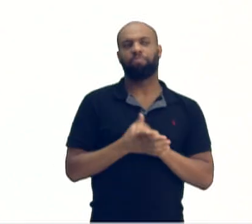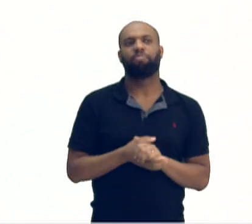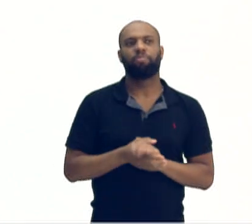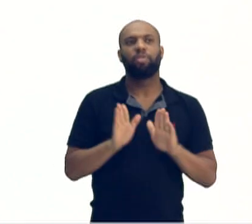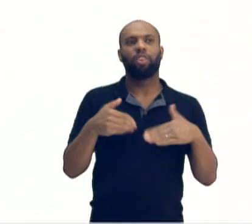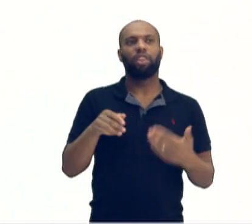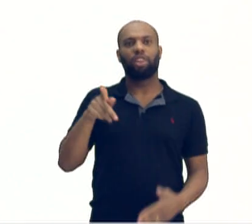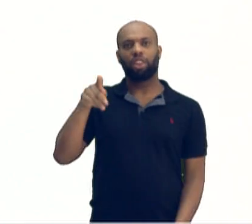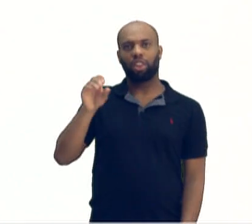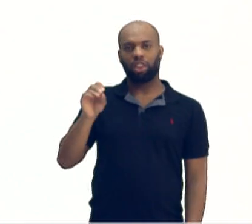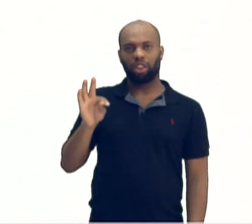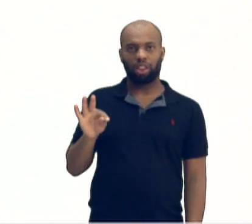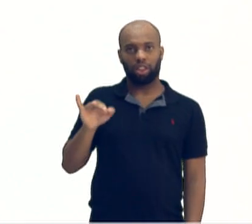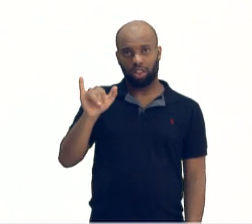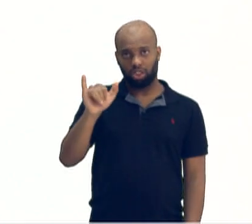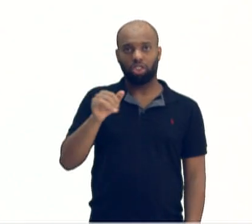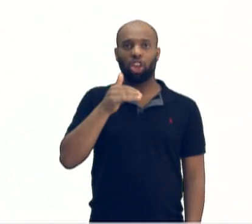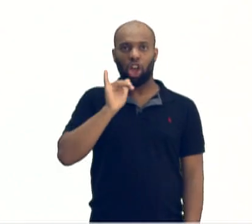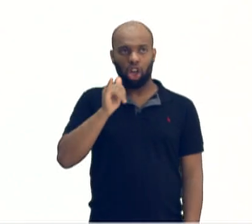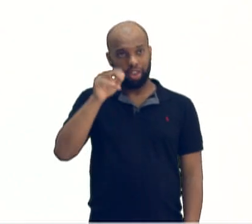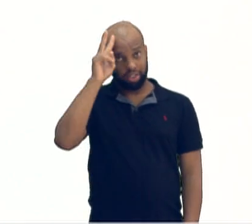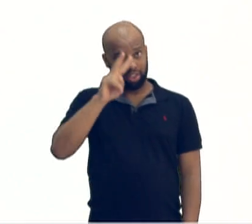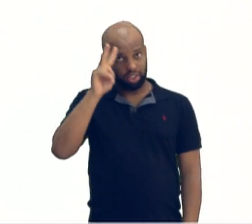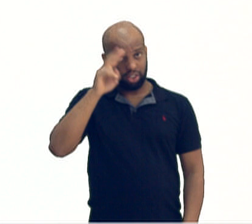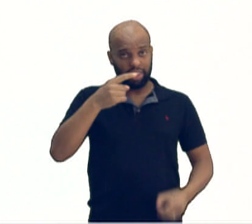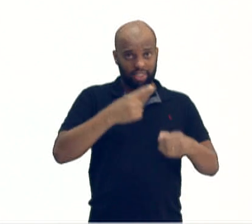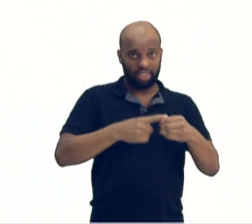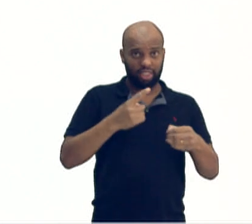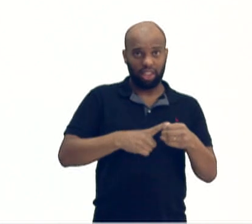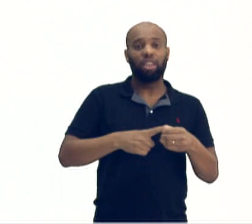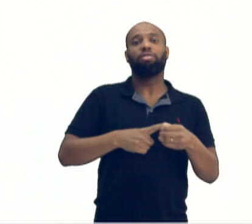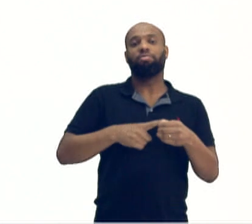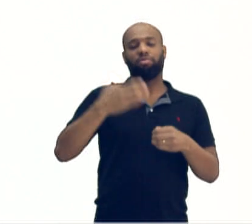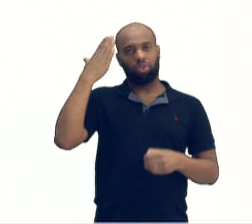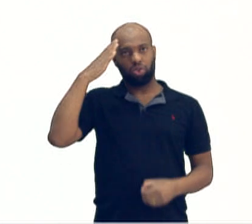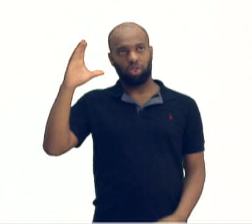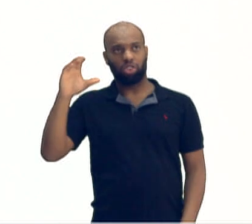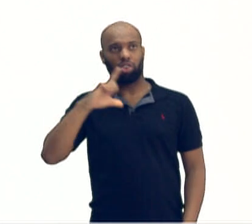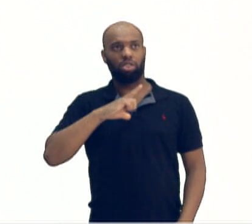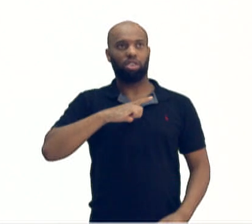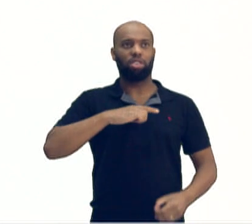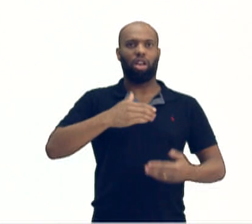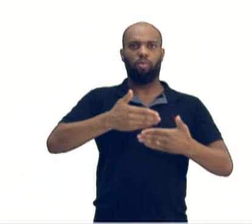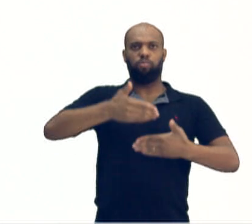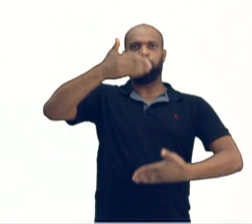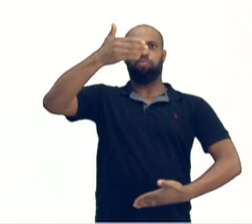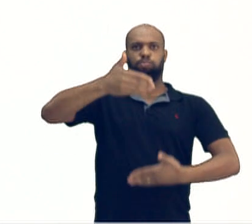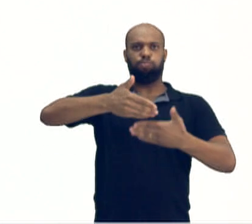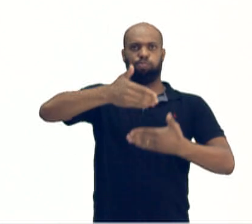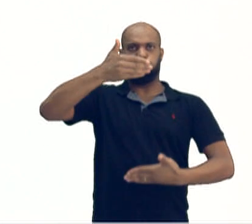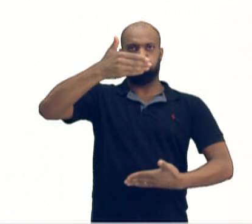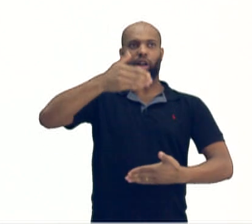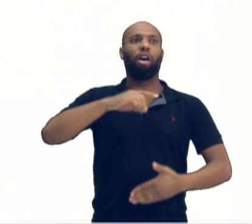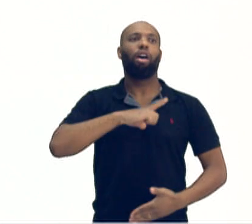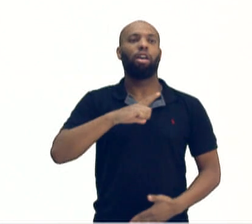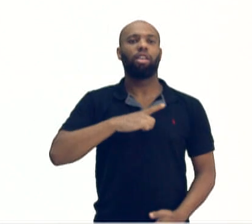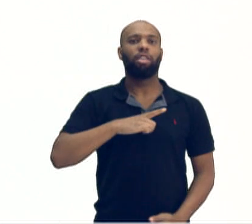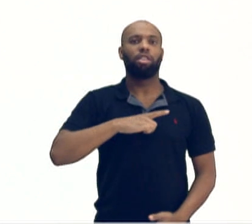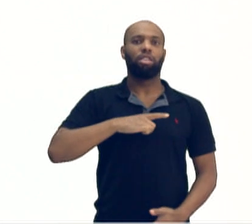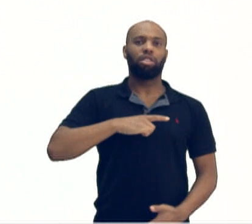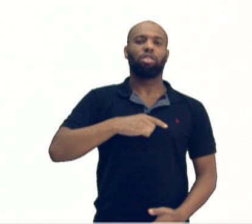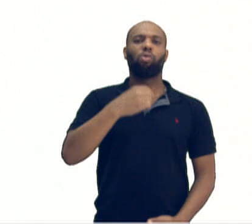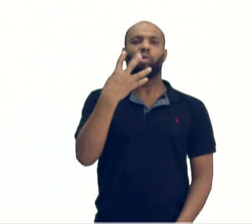Ele conta a história da cidade de Curitiba por meio de seus enormes murais. Olha aqui um exemplo. Ele tem